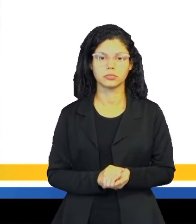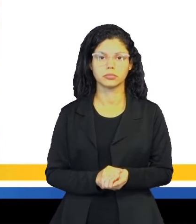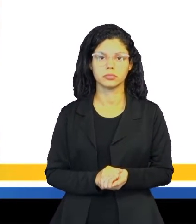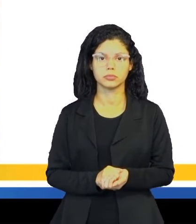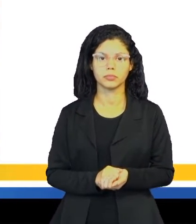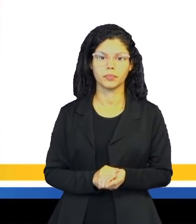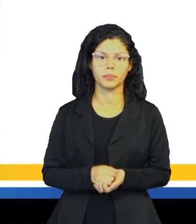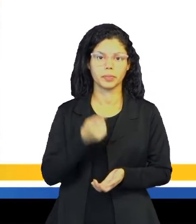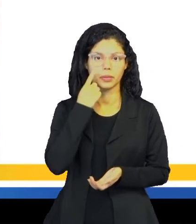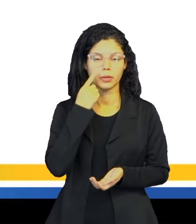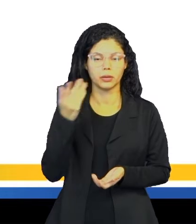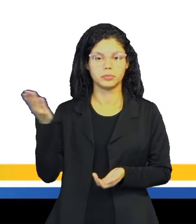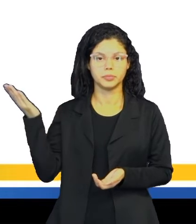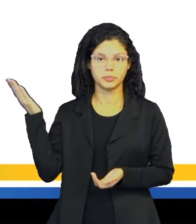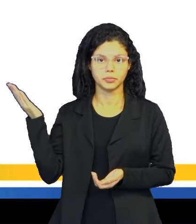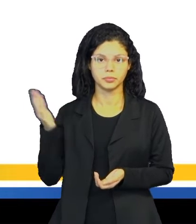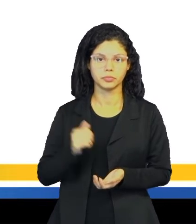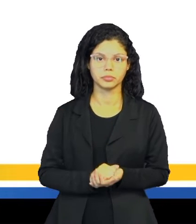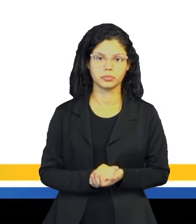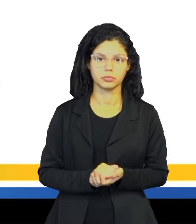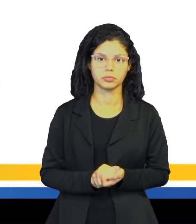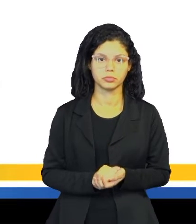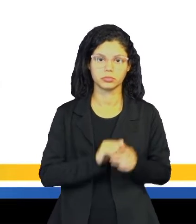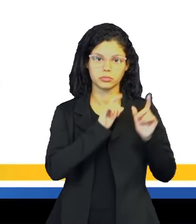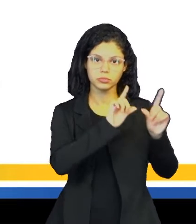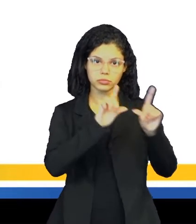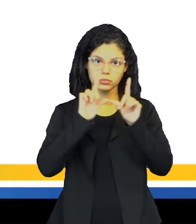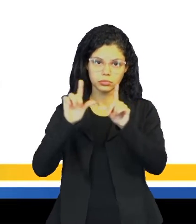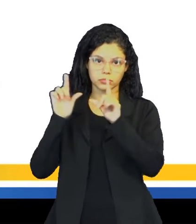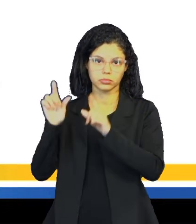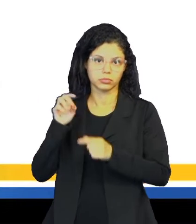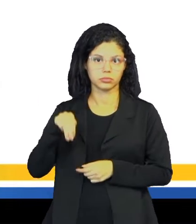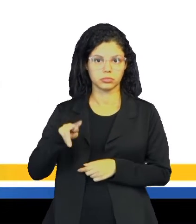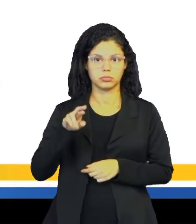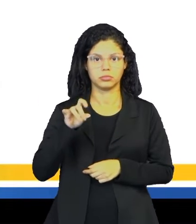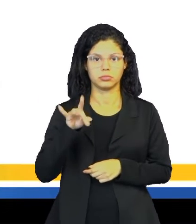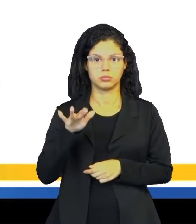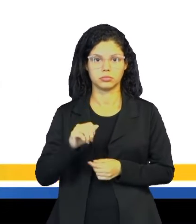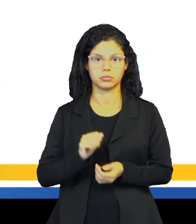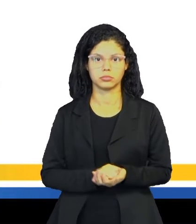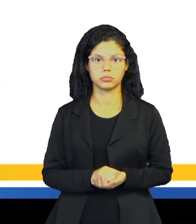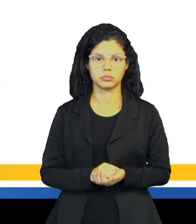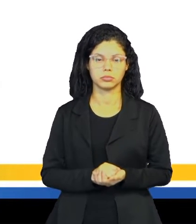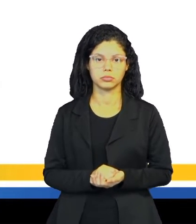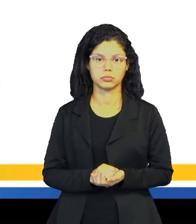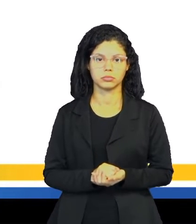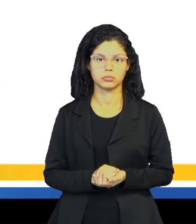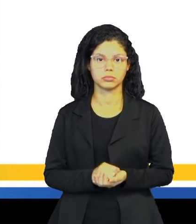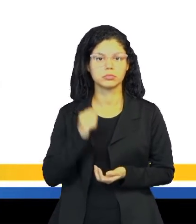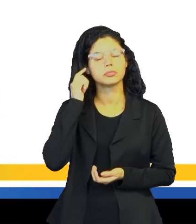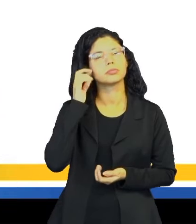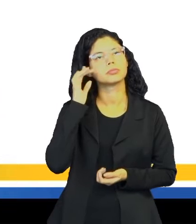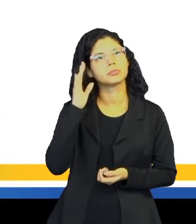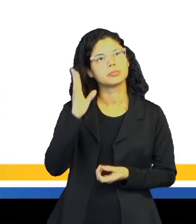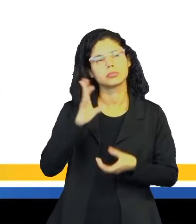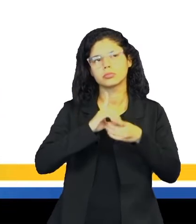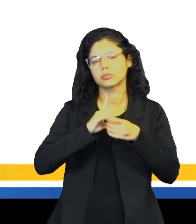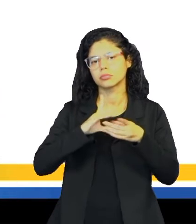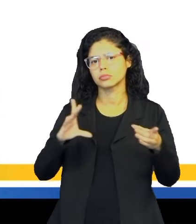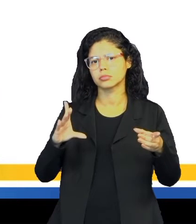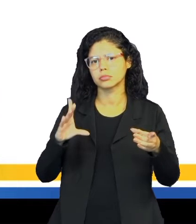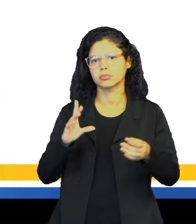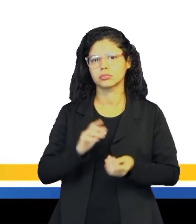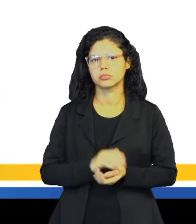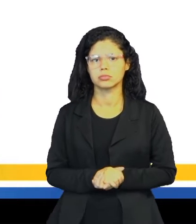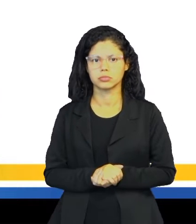Vamos observar aí, ó, a tirinha do Quino, né, da Mafalda, onde a Mafalda reflete sobre a democracia,